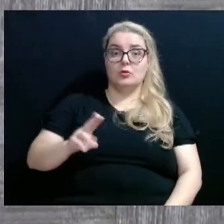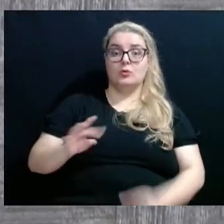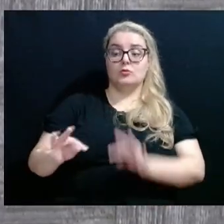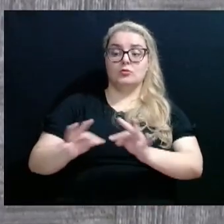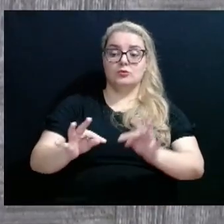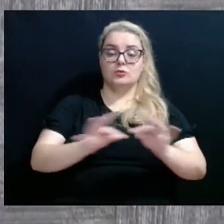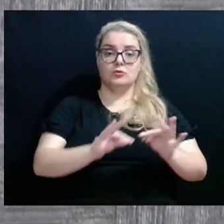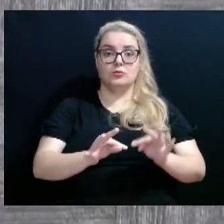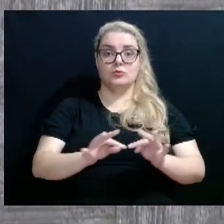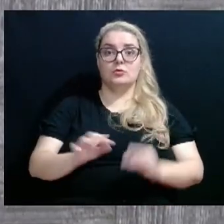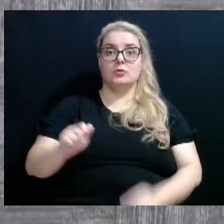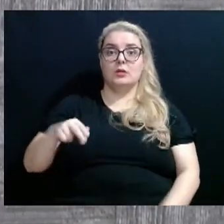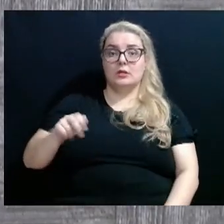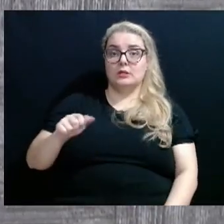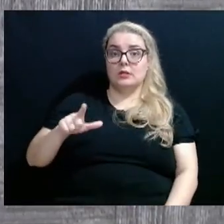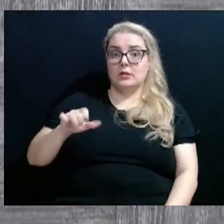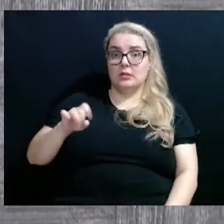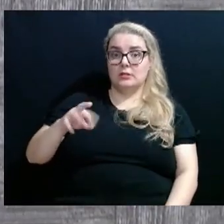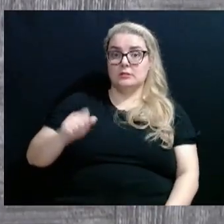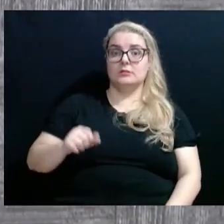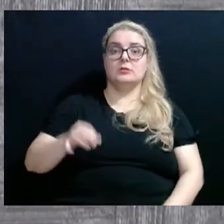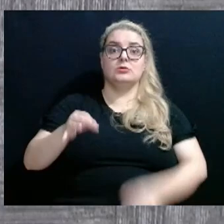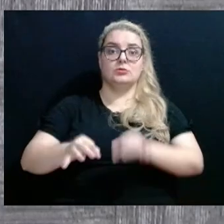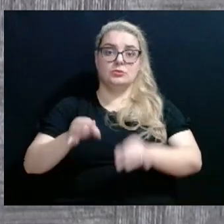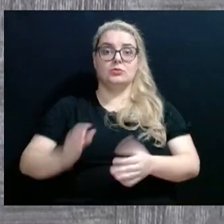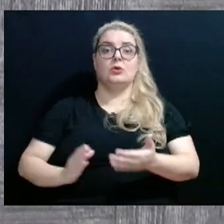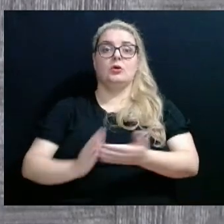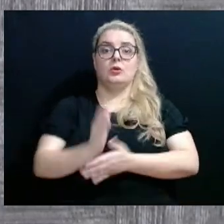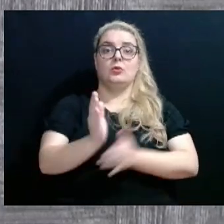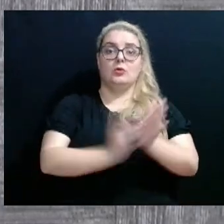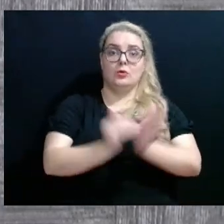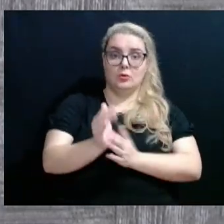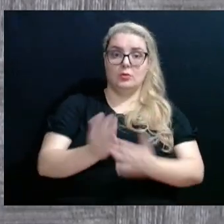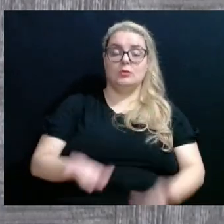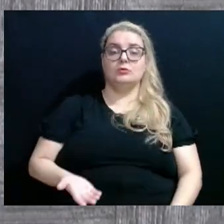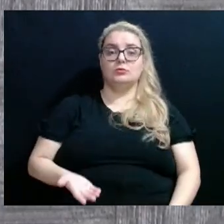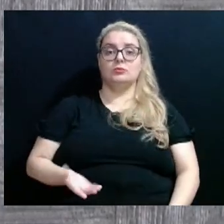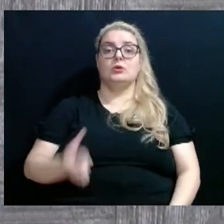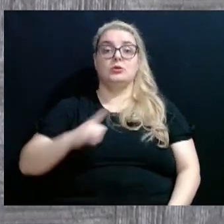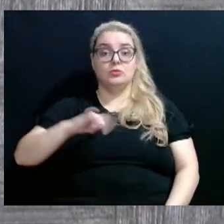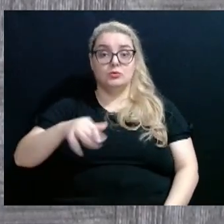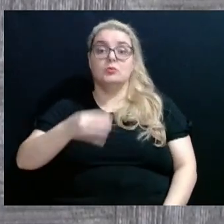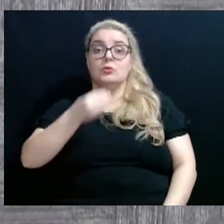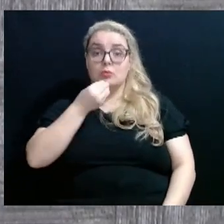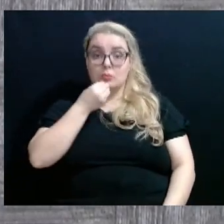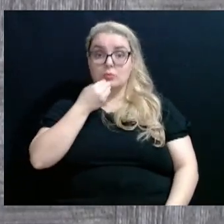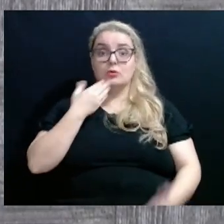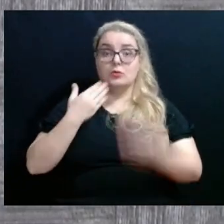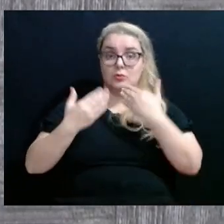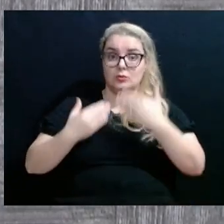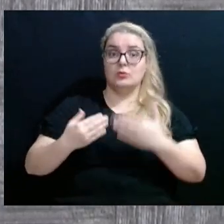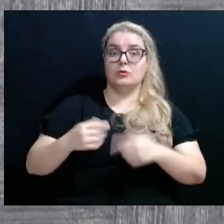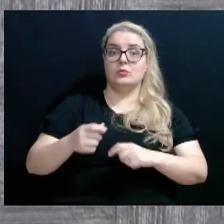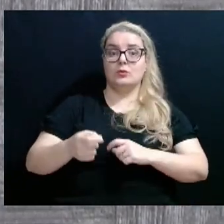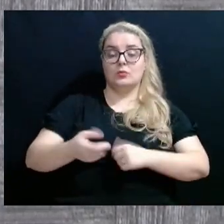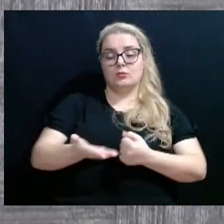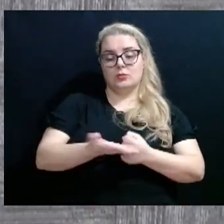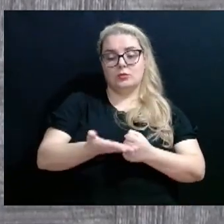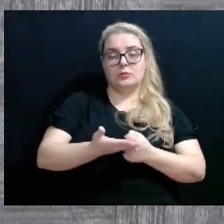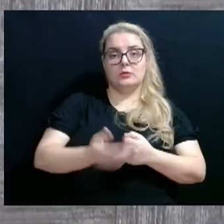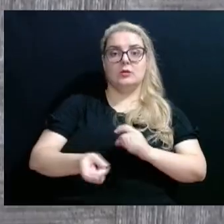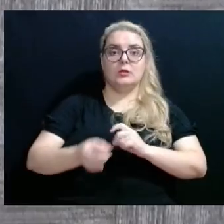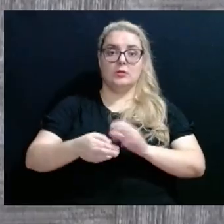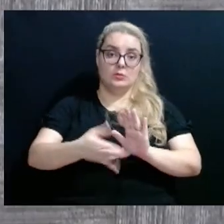analistas judiciários aprovados no concurso público. Tive a oportunidade de falar com ele durante o intervalo regimental